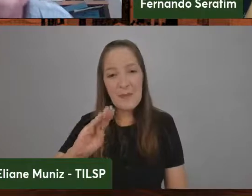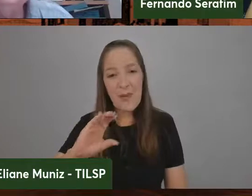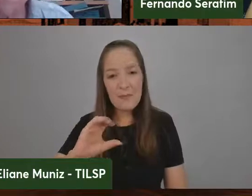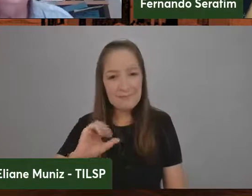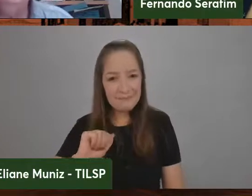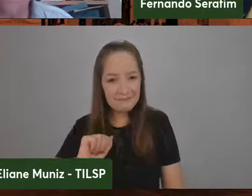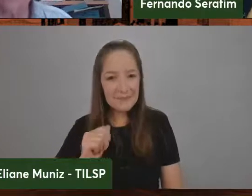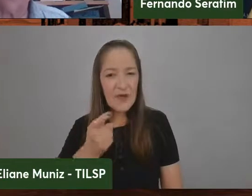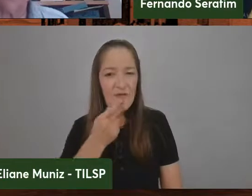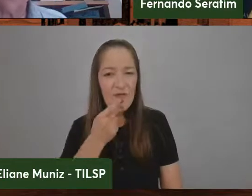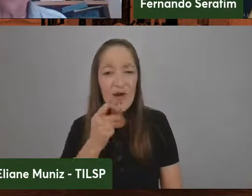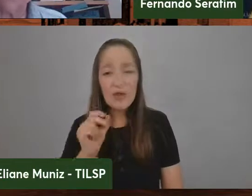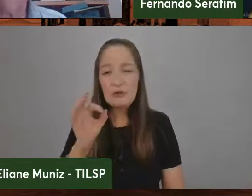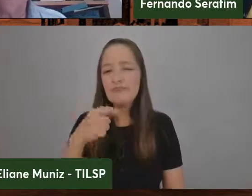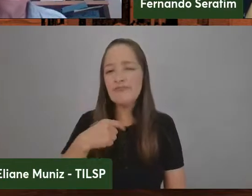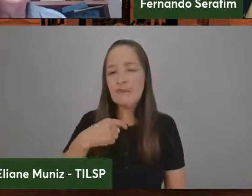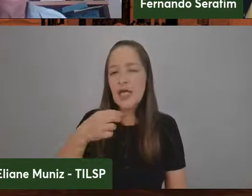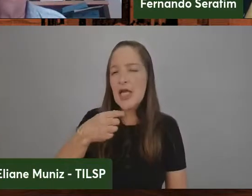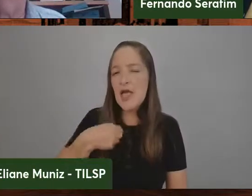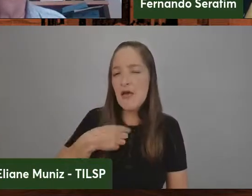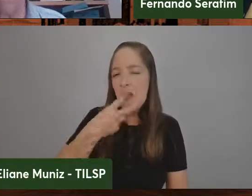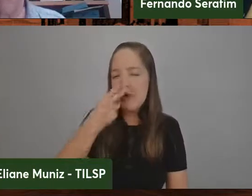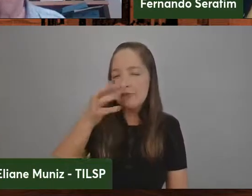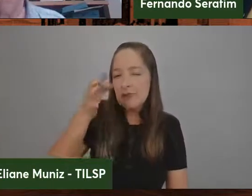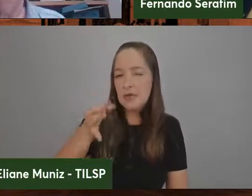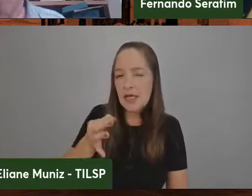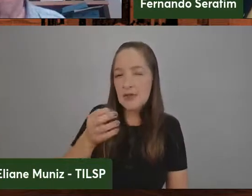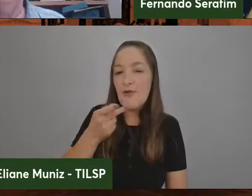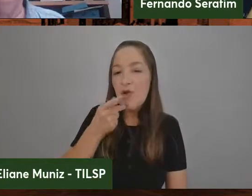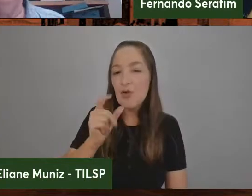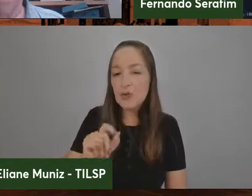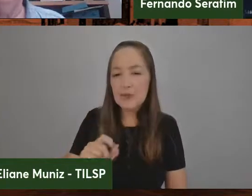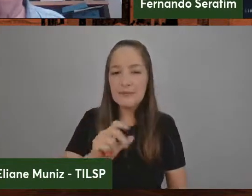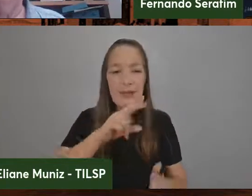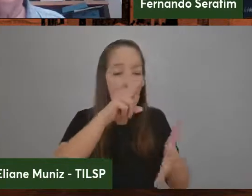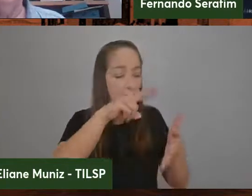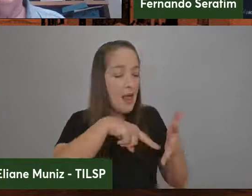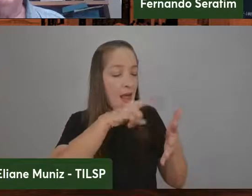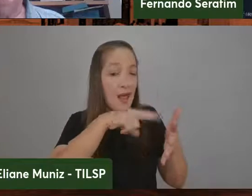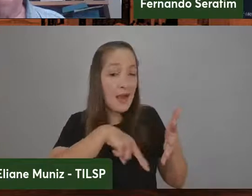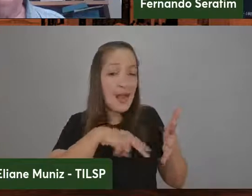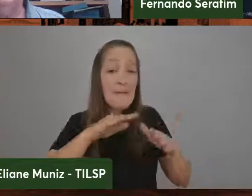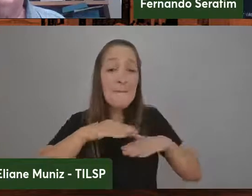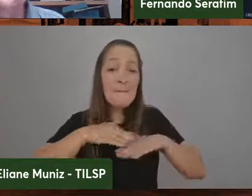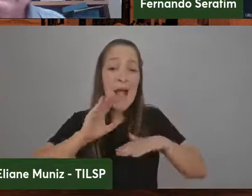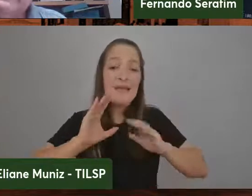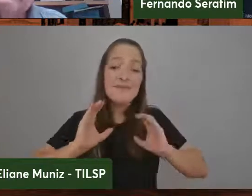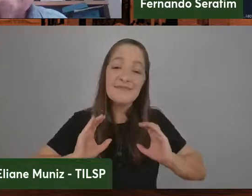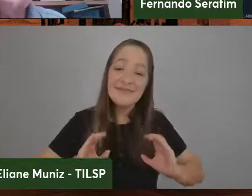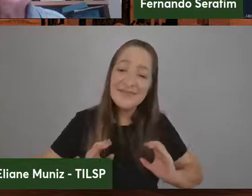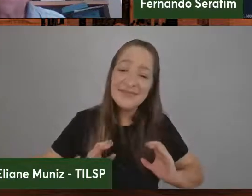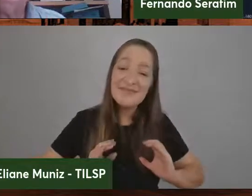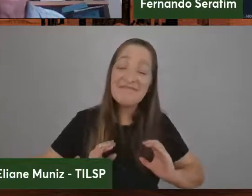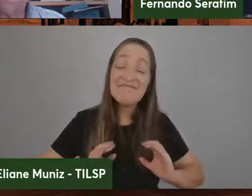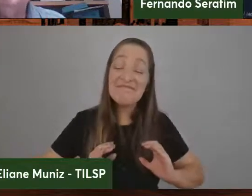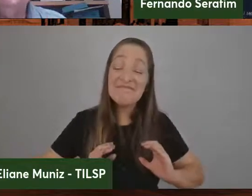ler é muito mais civilizado do que escrever, sabe? Porque ler,